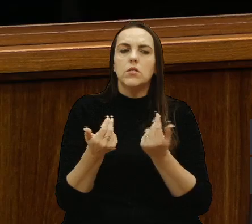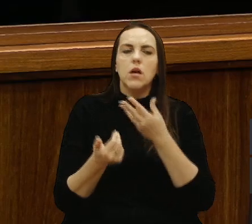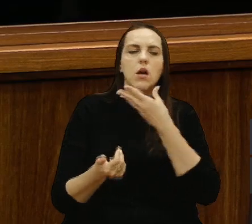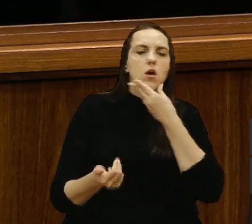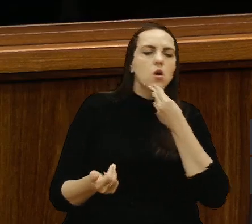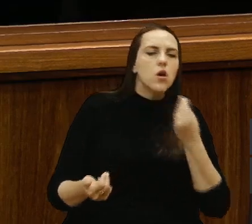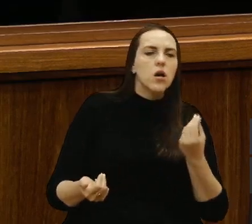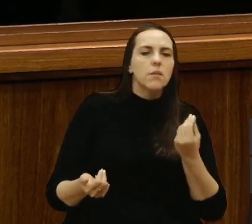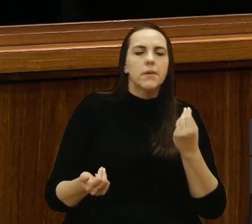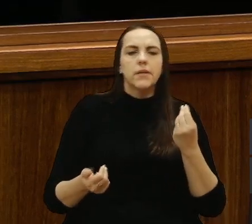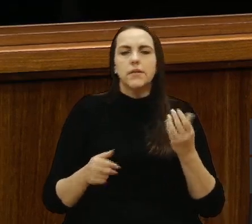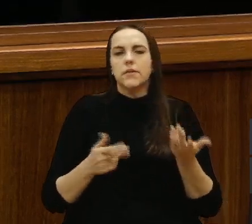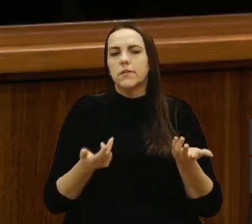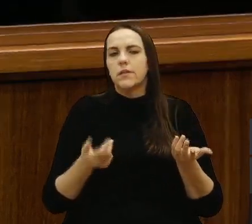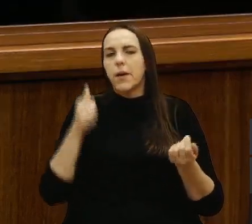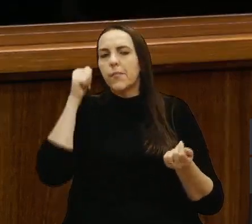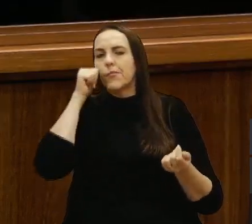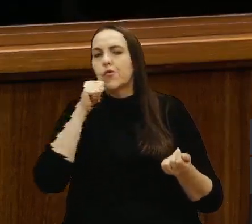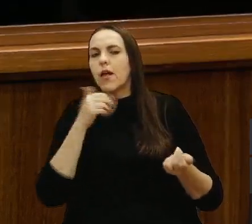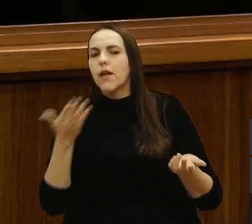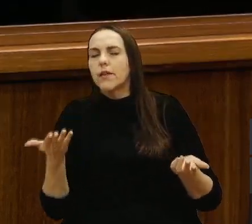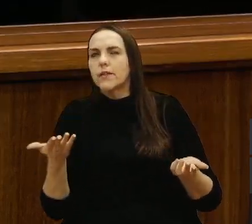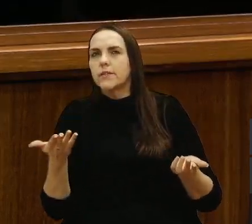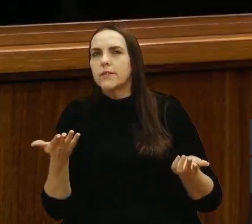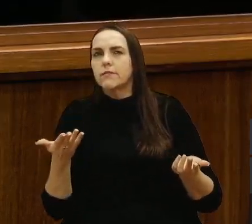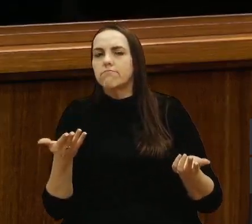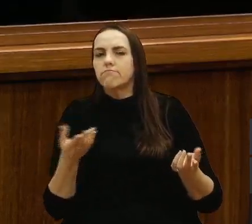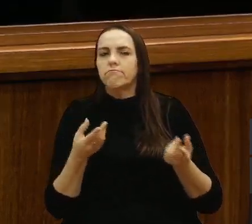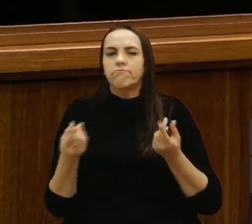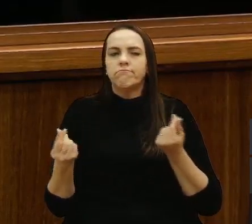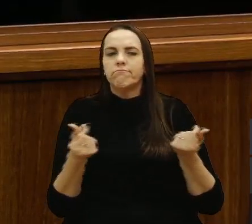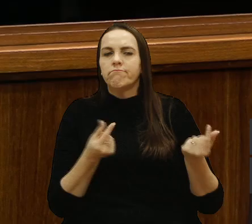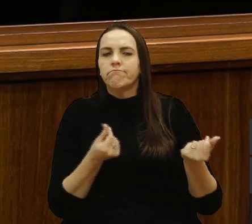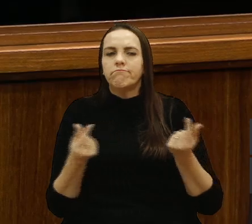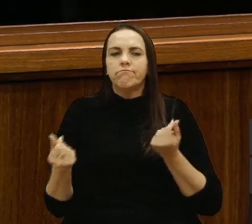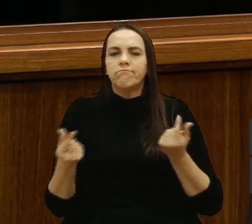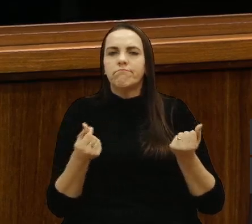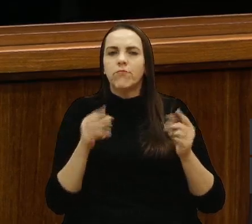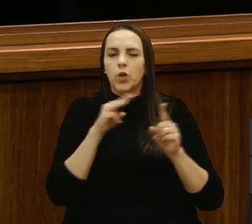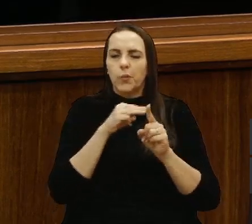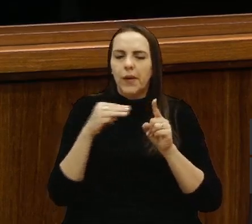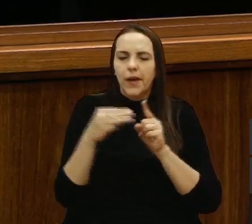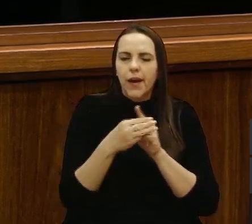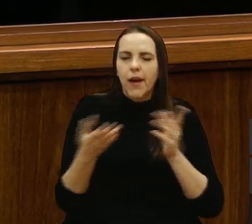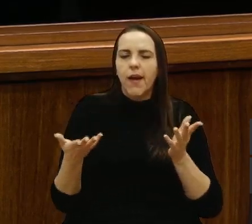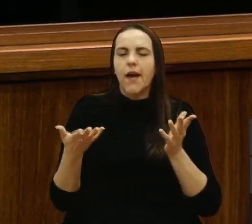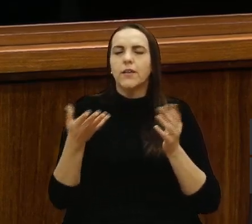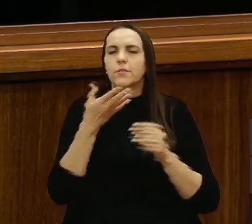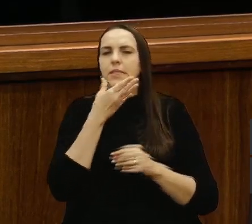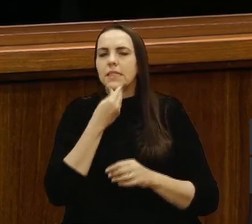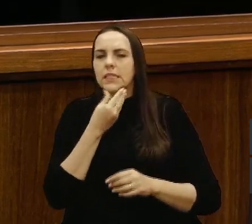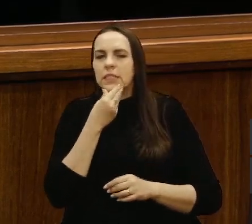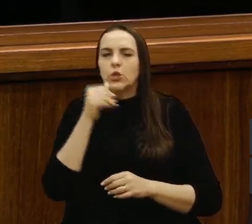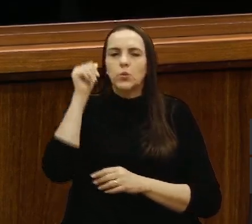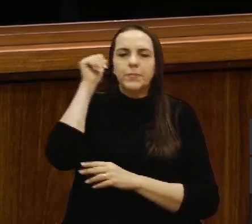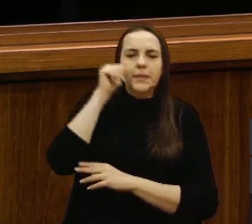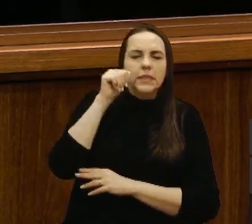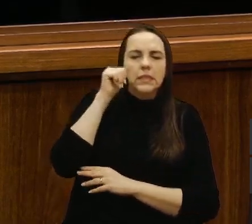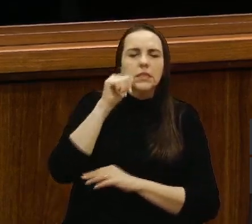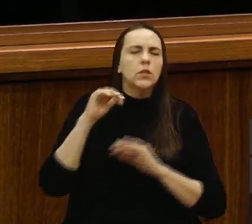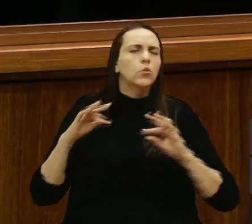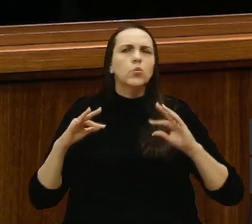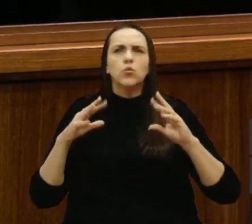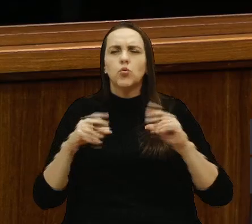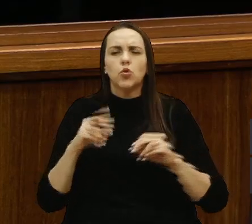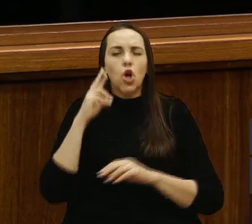homens, entre aspas, e para mulheres, entre aspas, no mercado, para meninos, para meninas. Tudo aquilo que